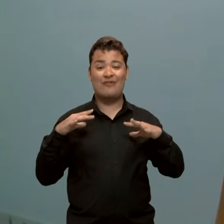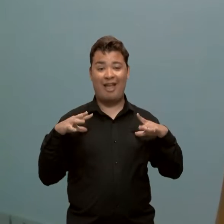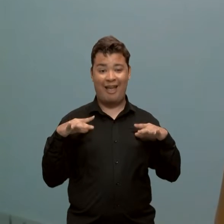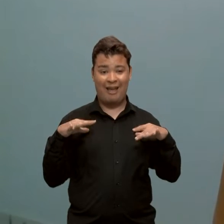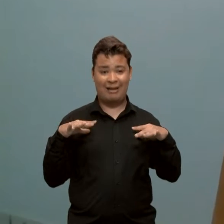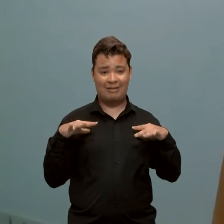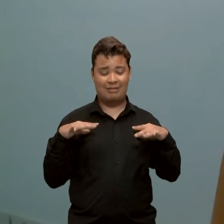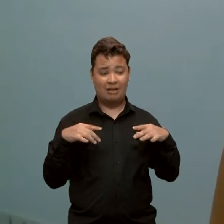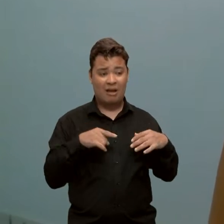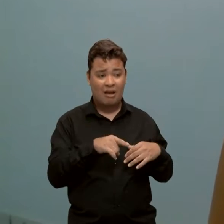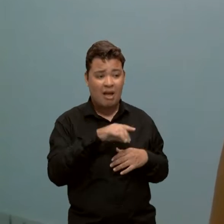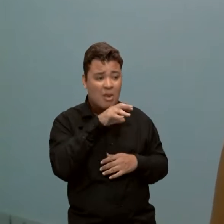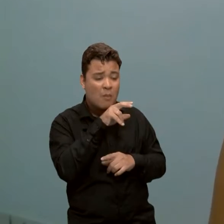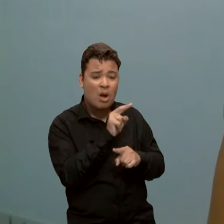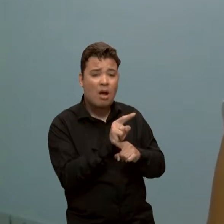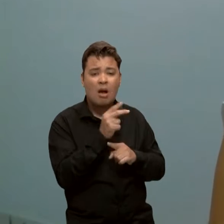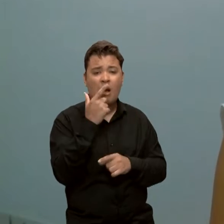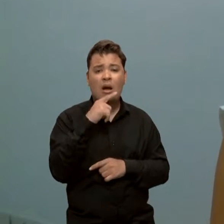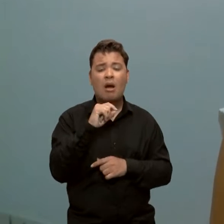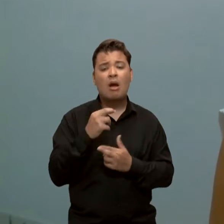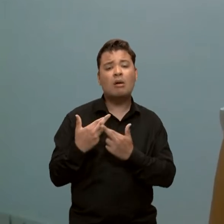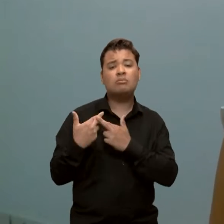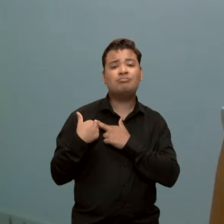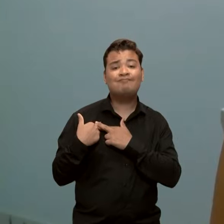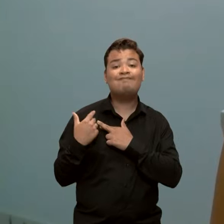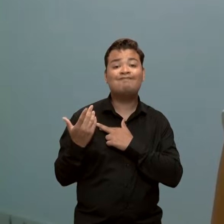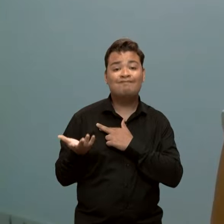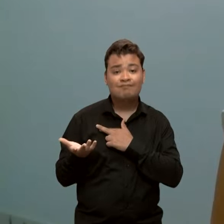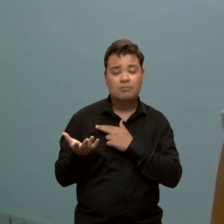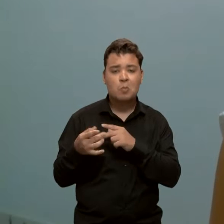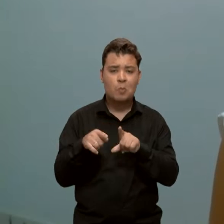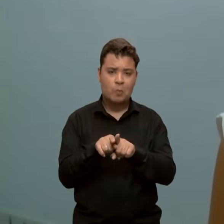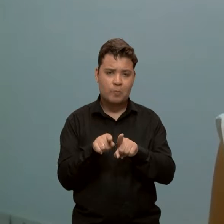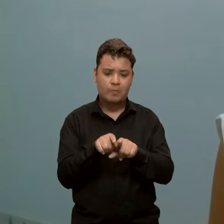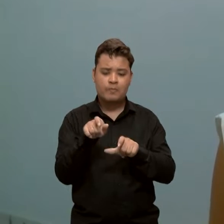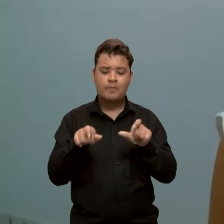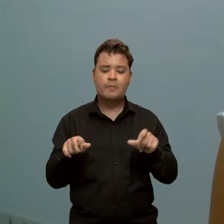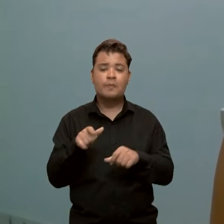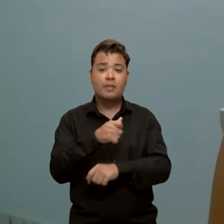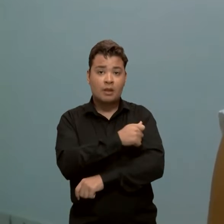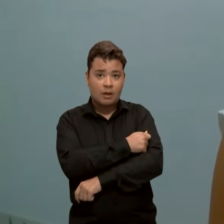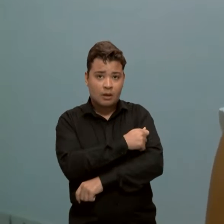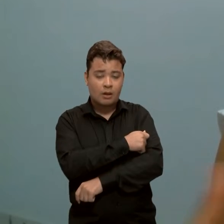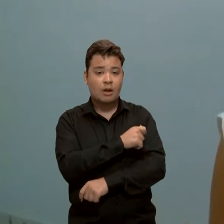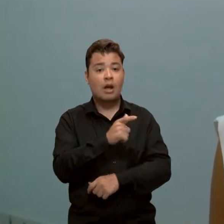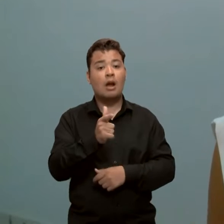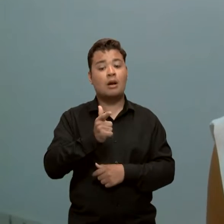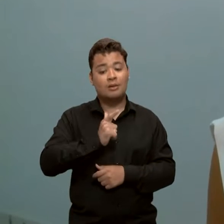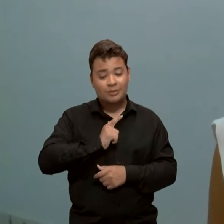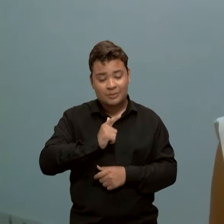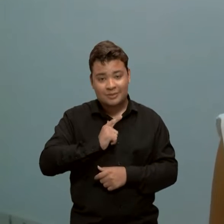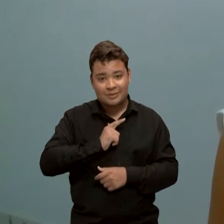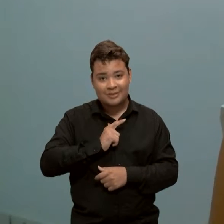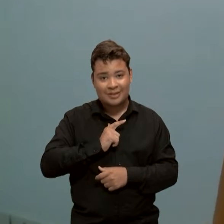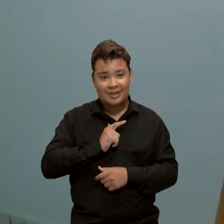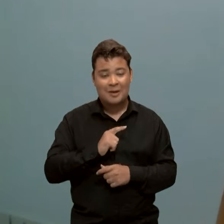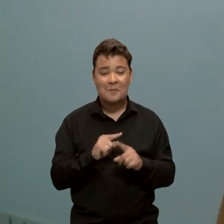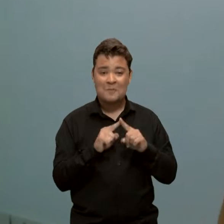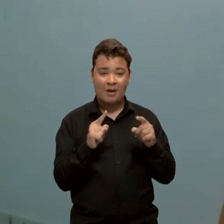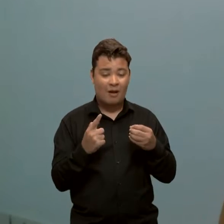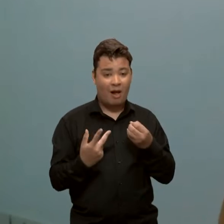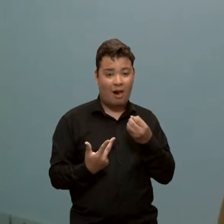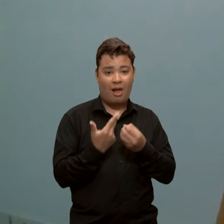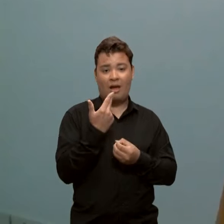casa? Ou o estudante tem um animal, não castrou, né? Aí a gatinha fica prenha. Aí